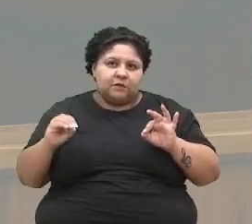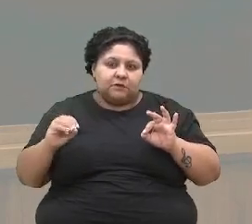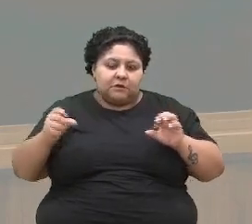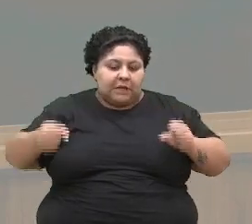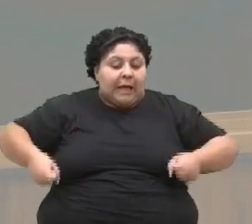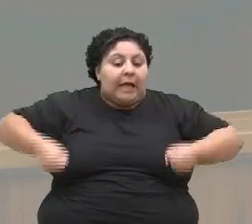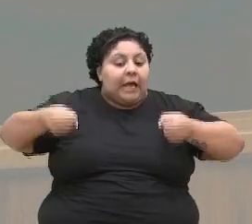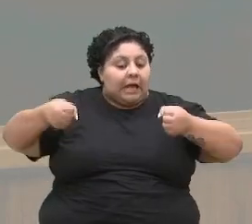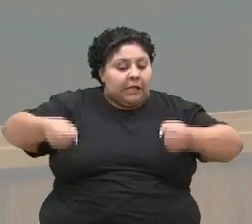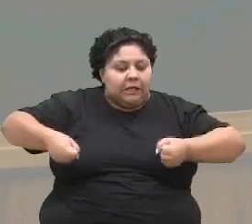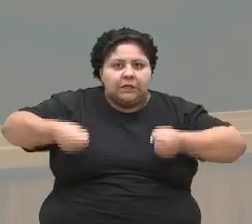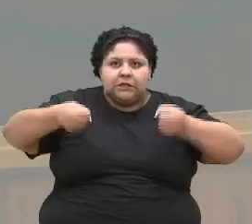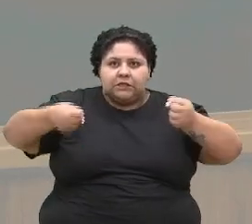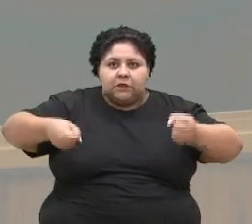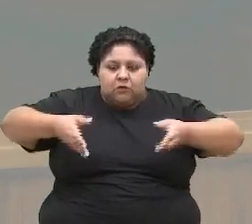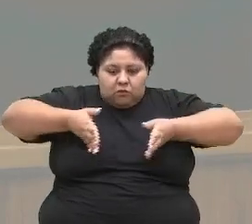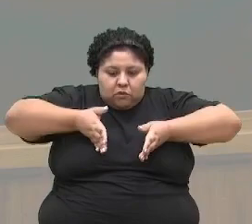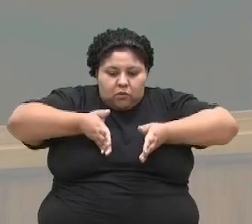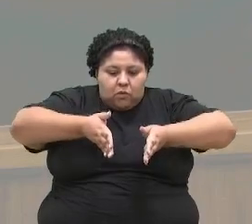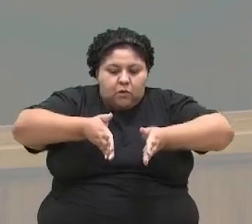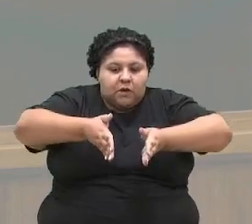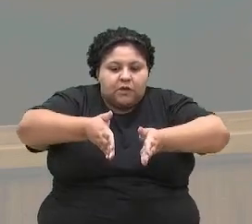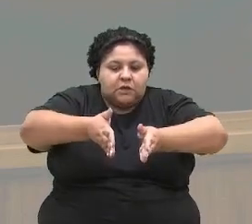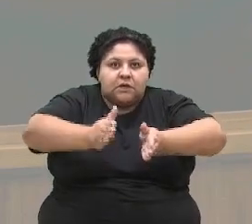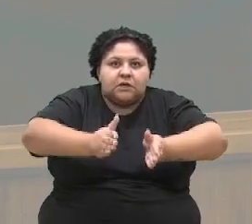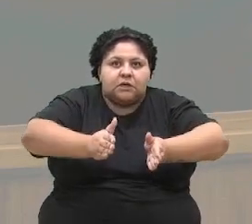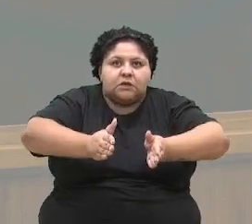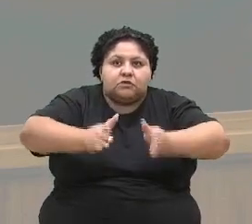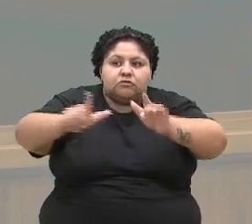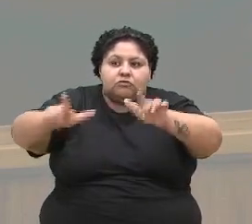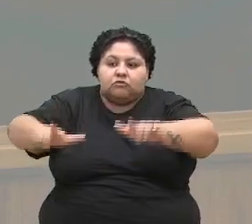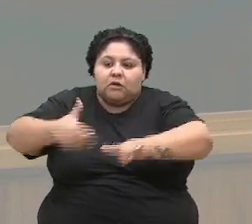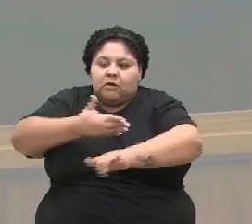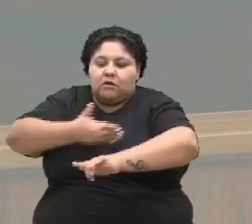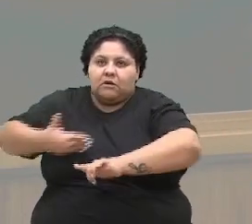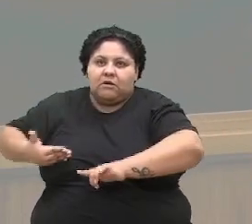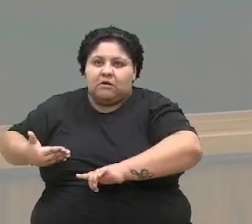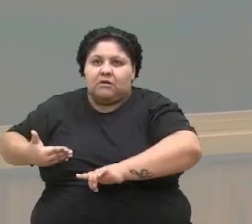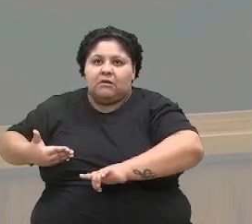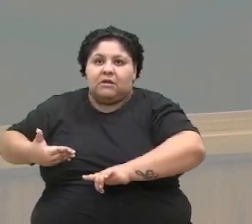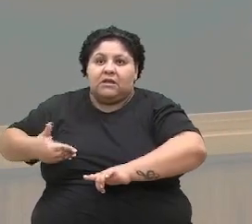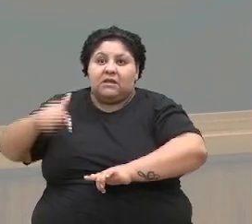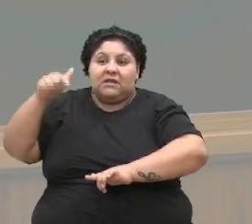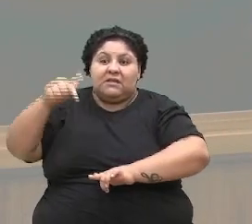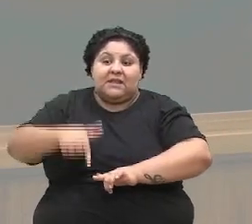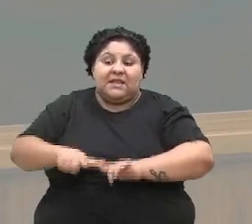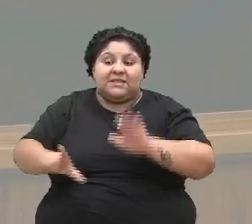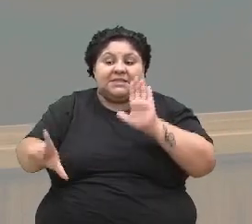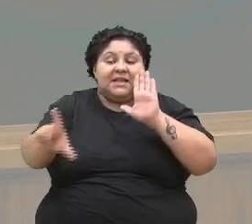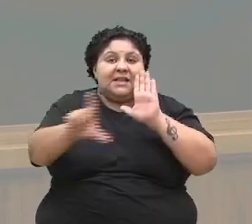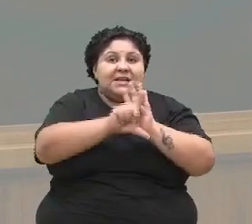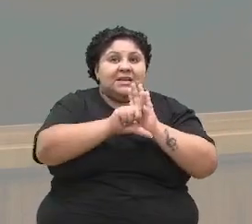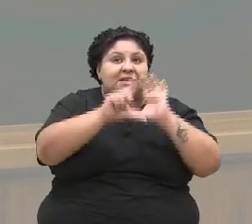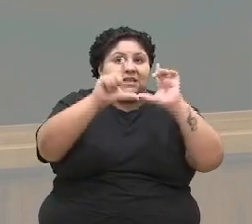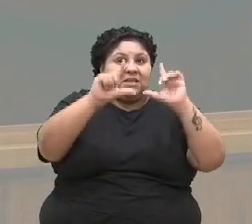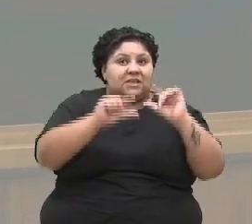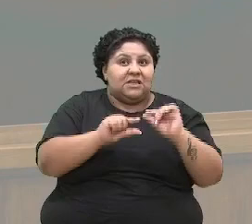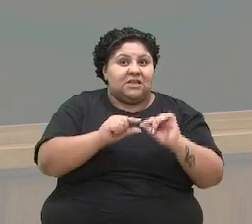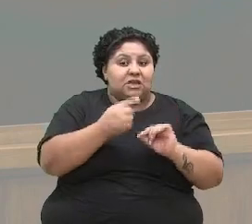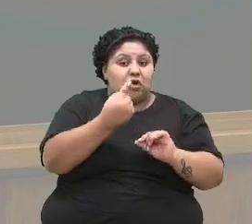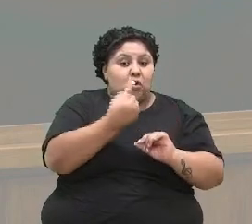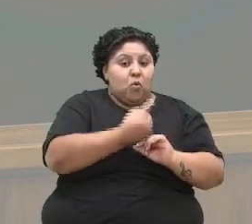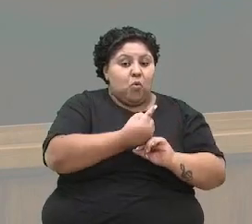cadeirantes, corredores, enfim, nos espaços coletivos. E esta lei está diminuindo para 1,10